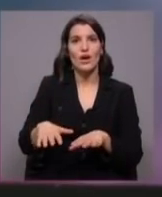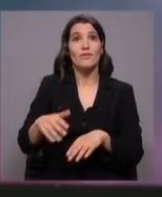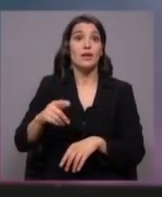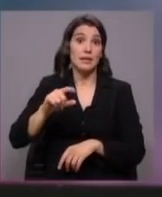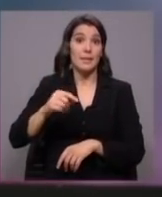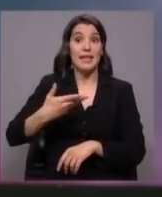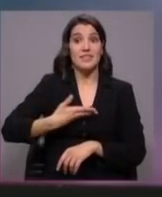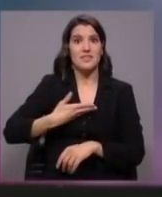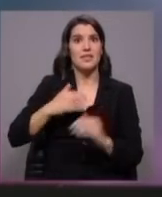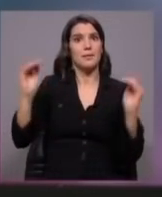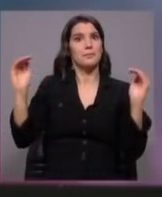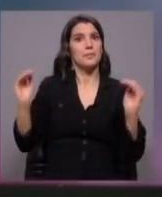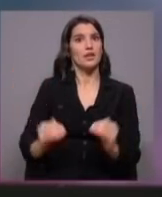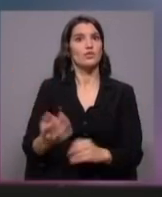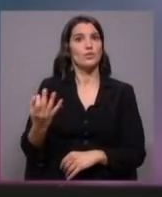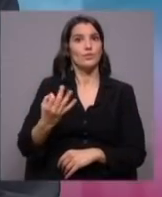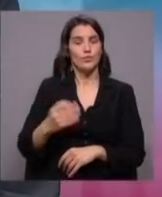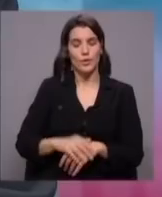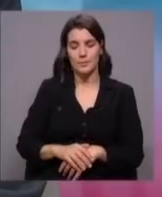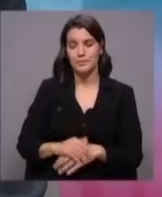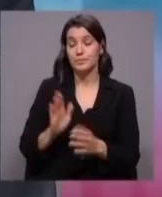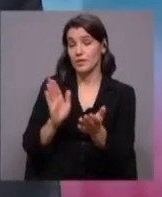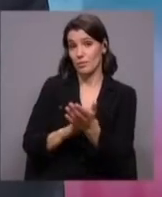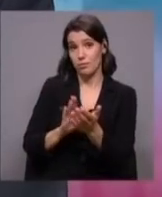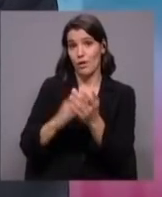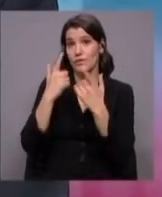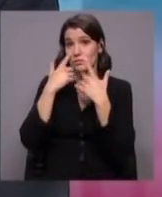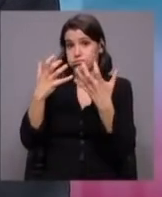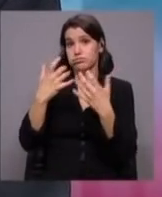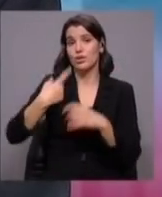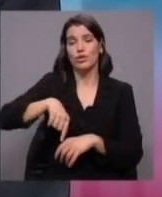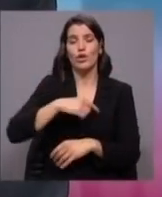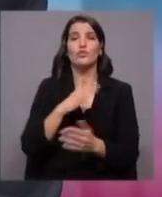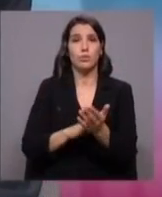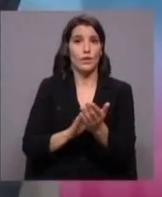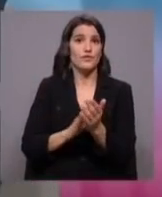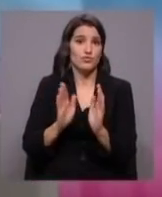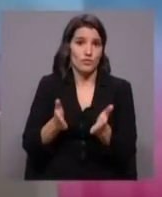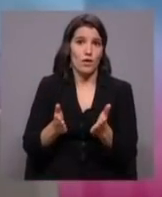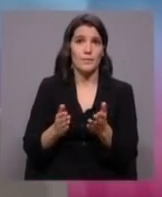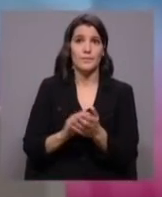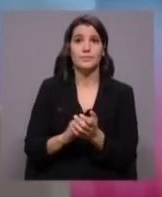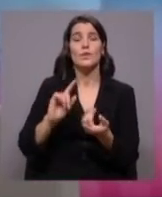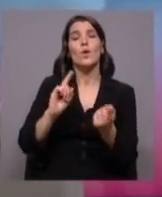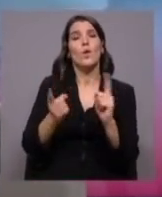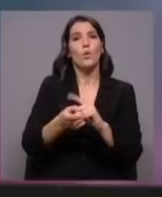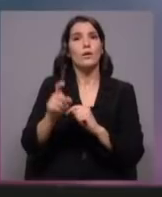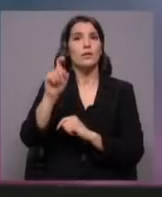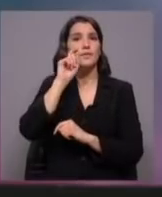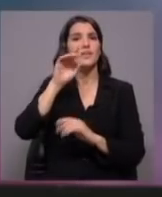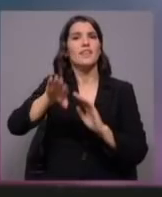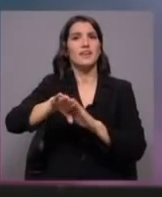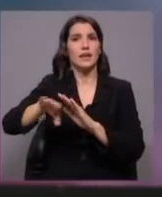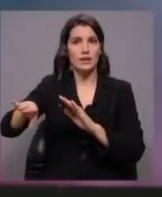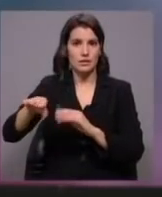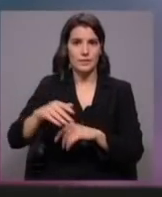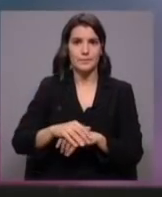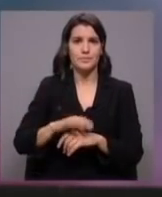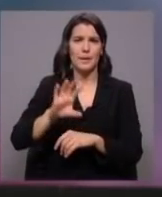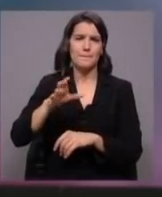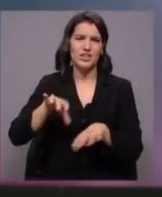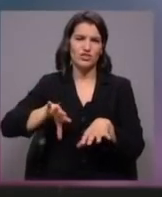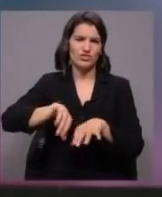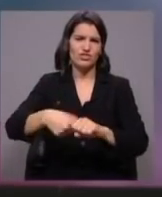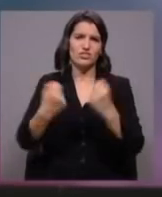dívida. E, portanto, aquilo que fica provado, e aquilo que nós já provamos, é que, ao contrário do que defende a direita, que é destruindo o país, que o país